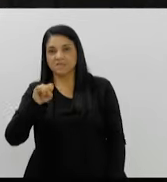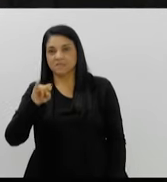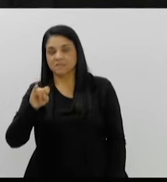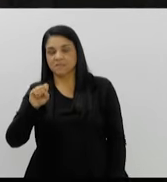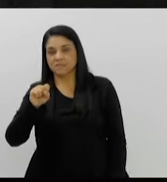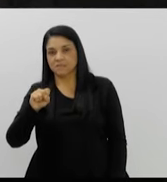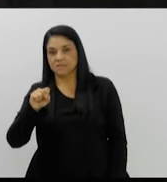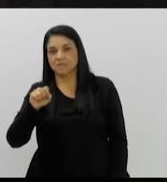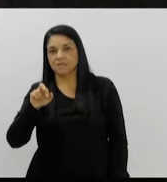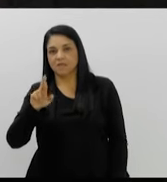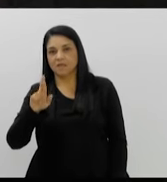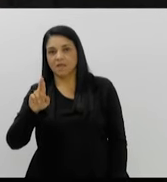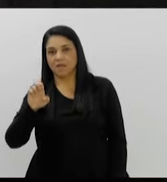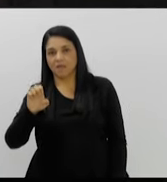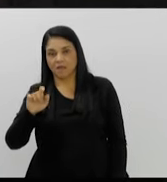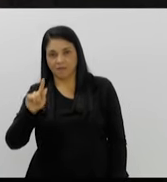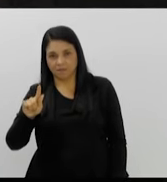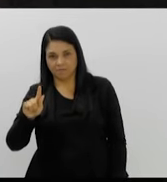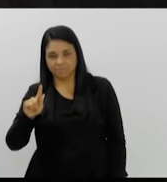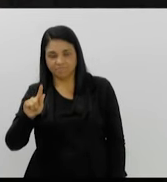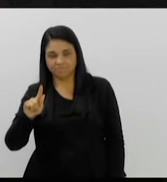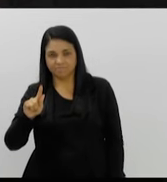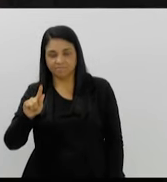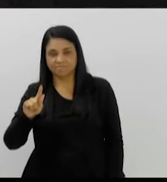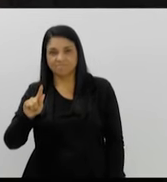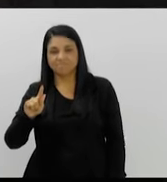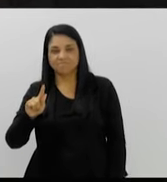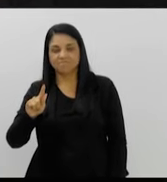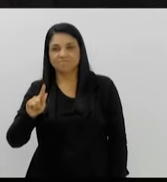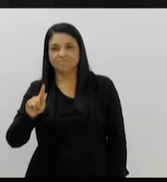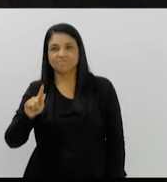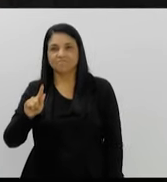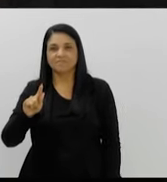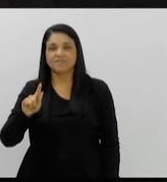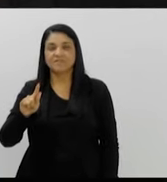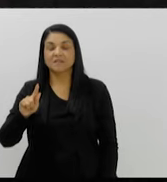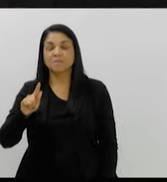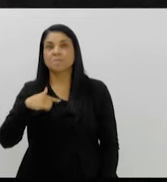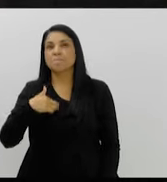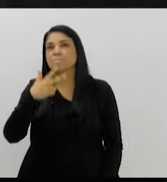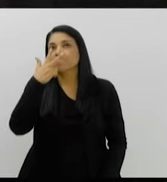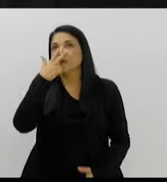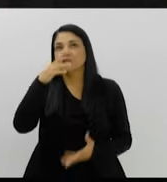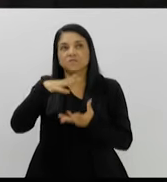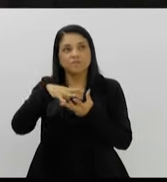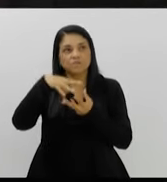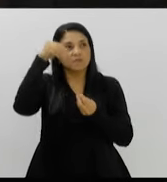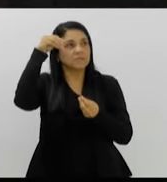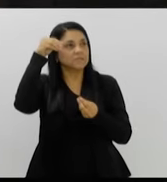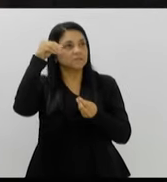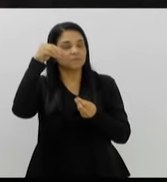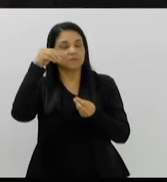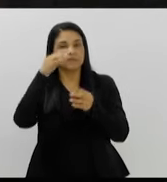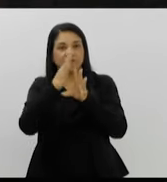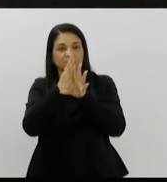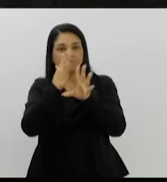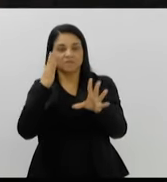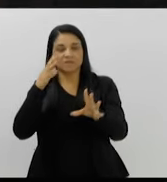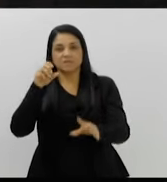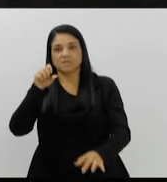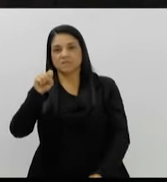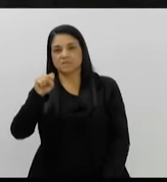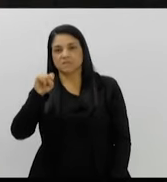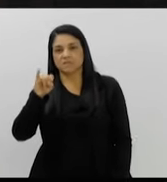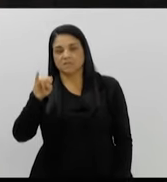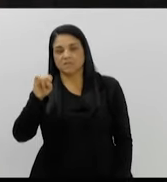ceg quem nunca esse fantasma que é a fila se Regue para